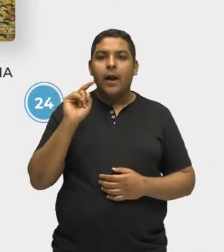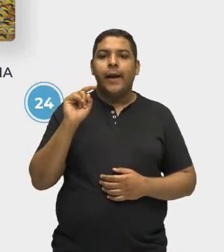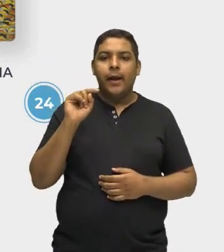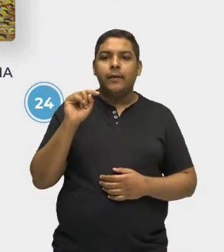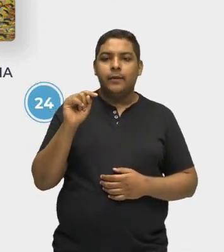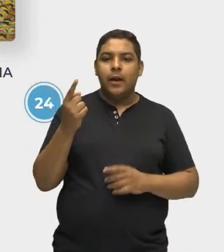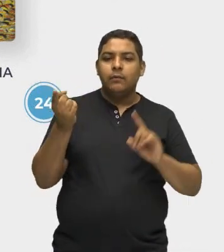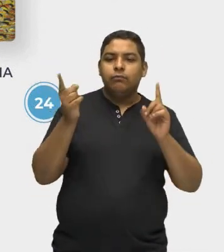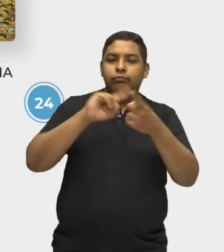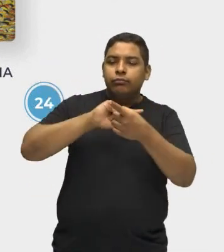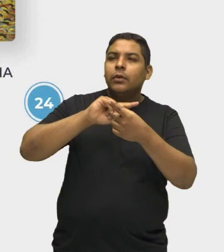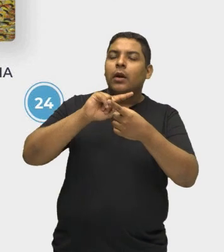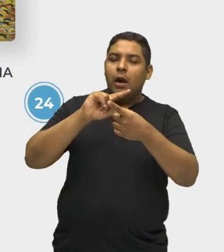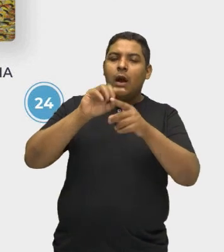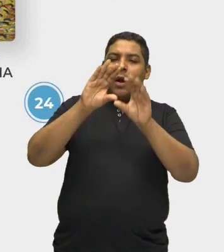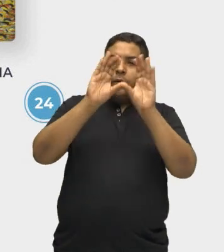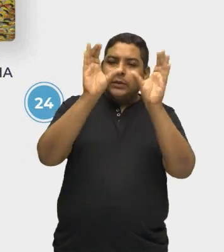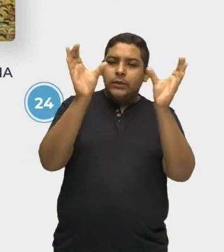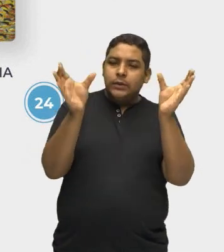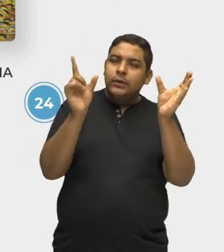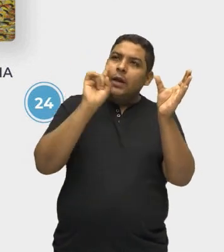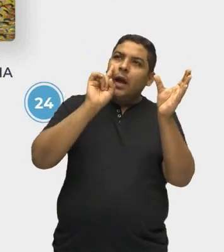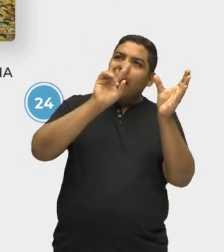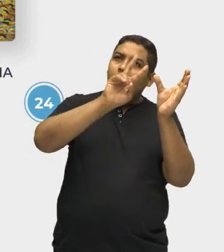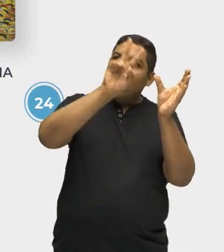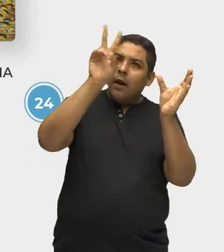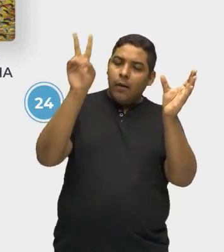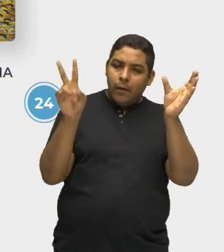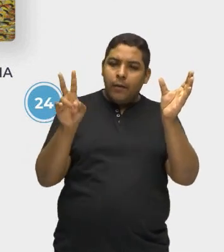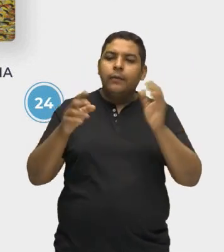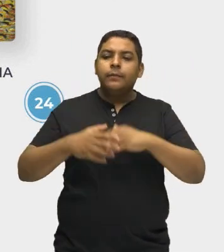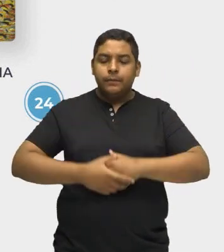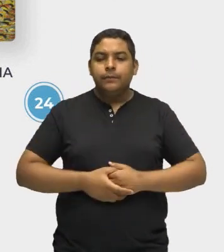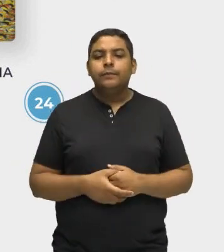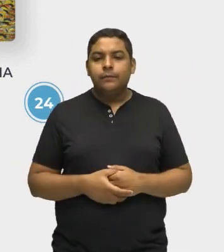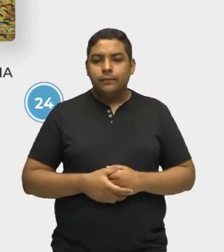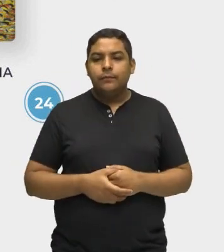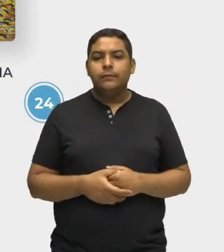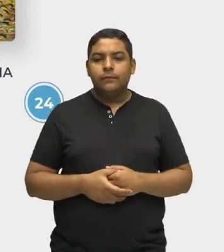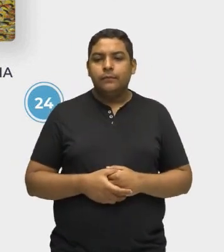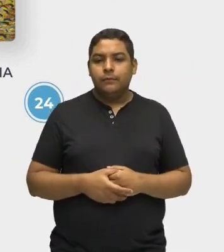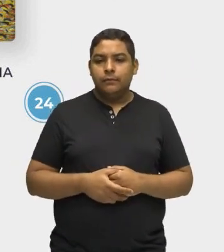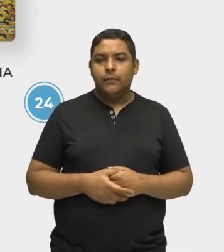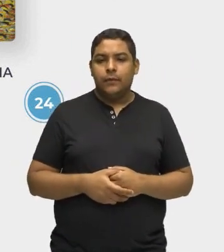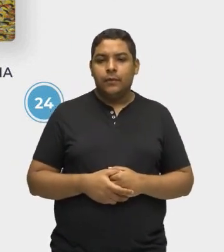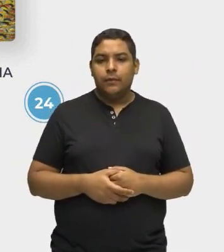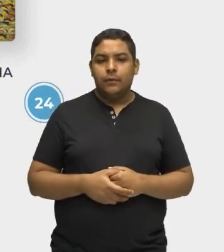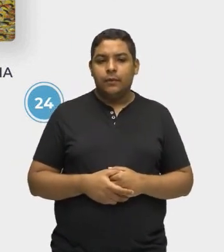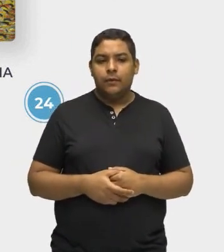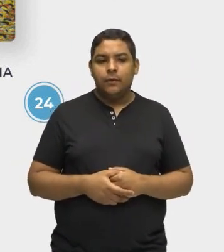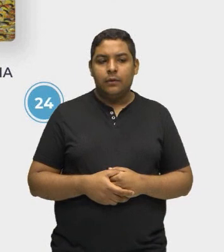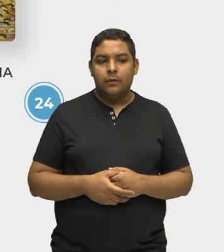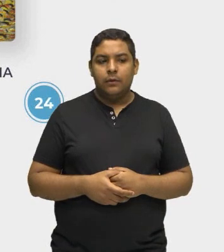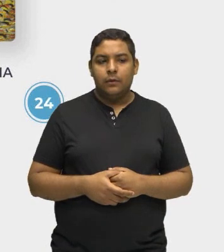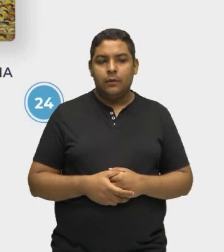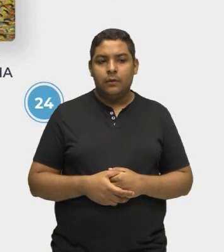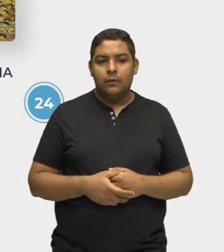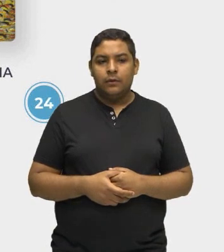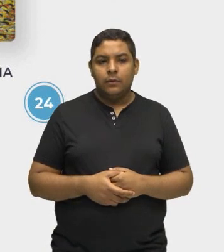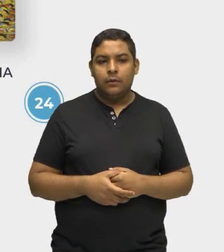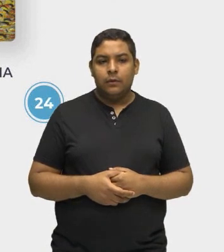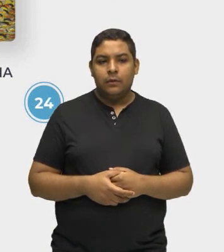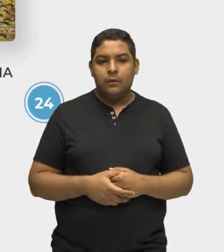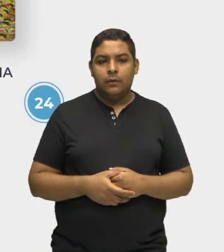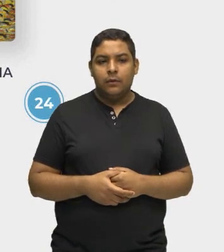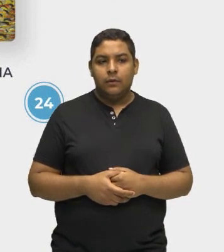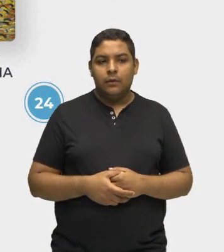está uma cor mais forte, vamos dizer assim, que ficou uma cor roxa, ou seja, uma